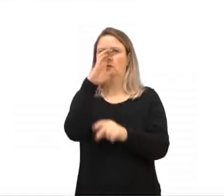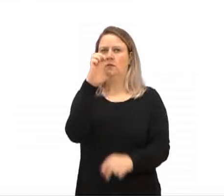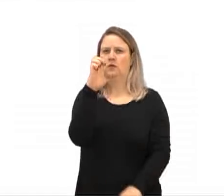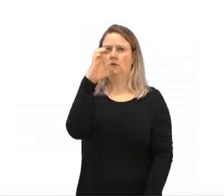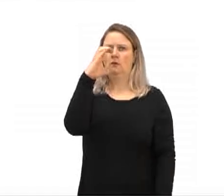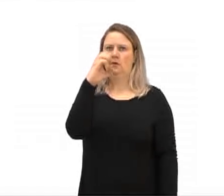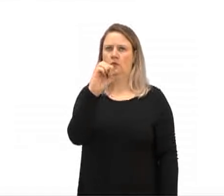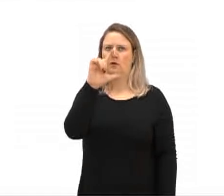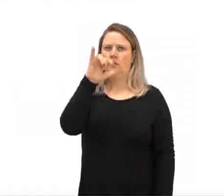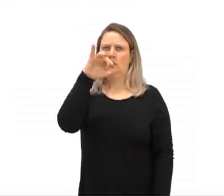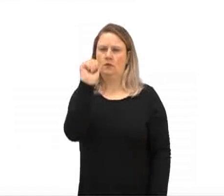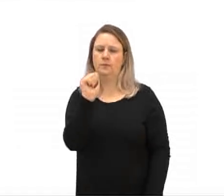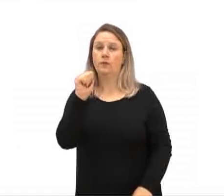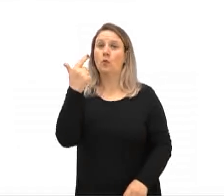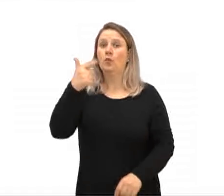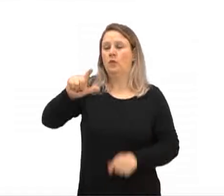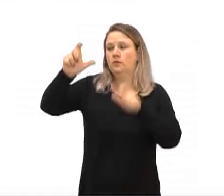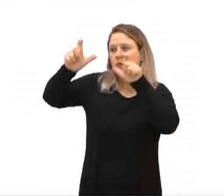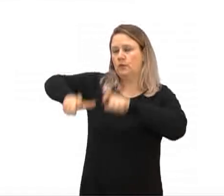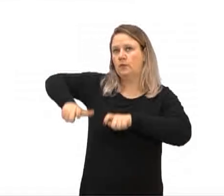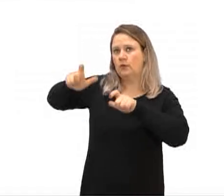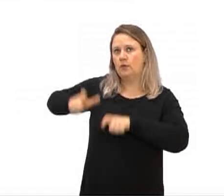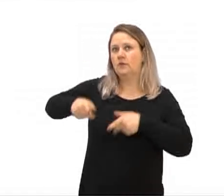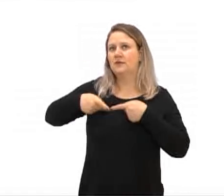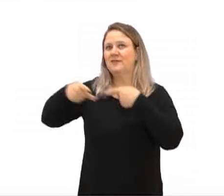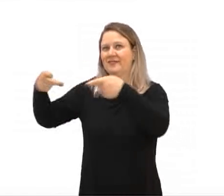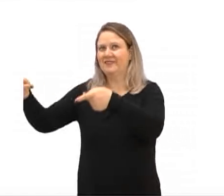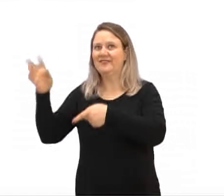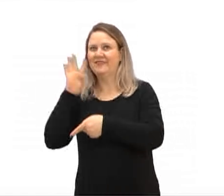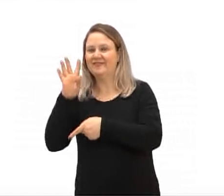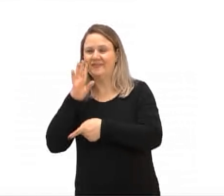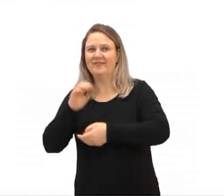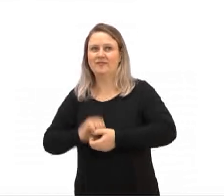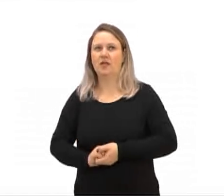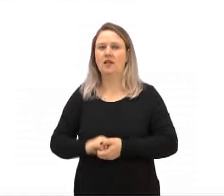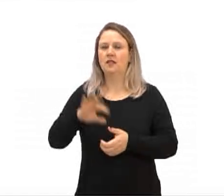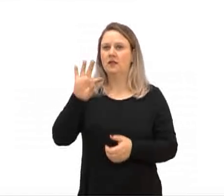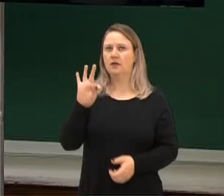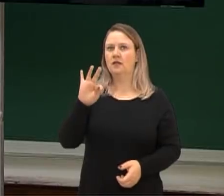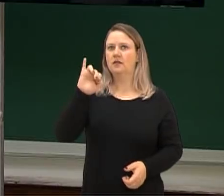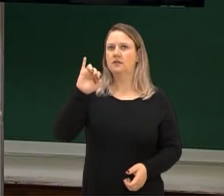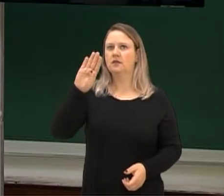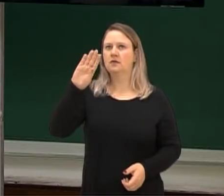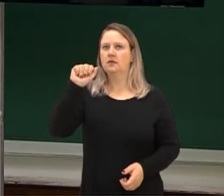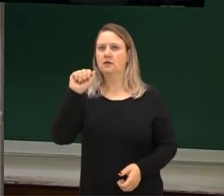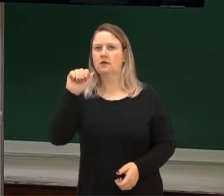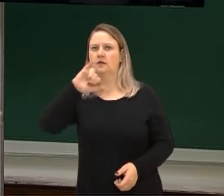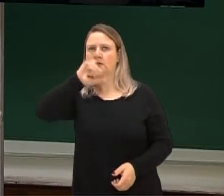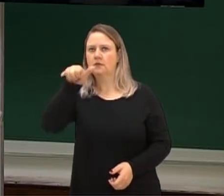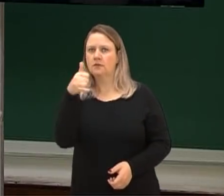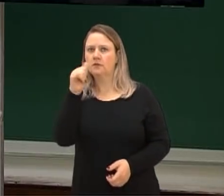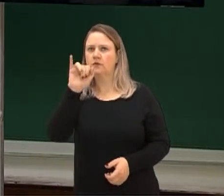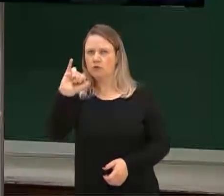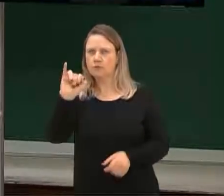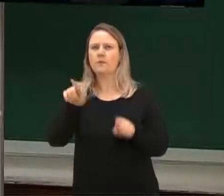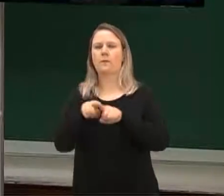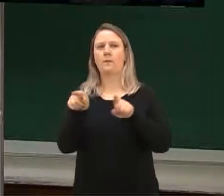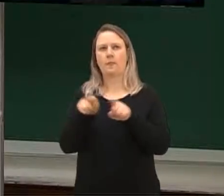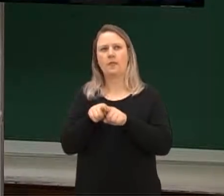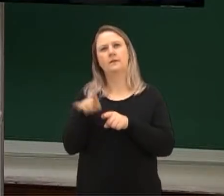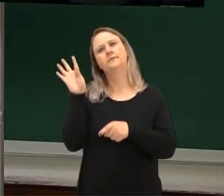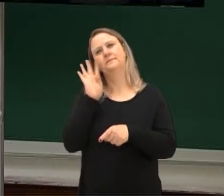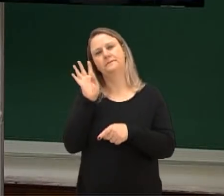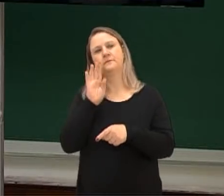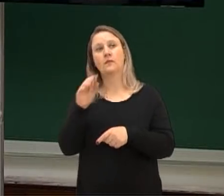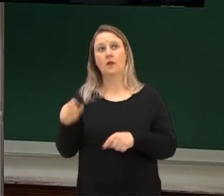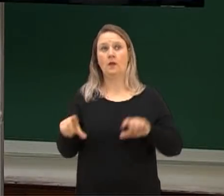Outro lugar que vale a pena conhecer aqui no Paranazão é o Cânion Guartelá, lá em Tibagi. Paisagens lindas e maravilhosas, vocês não vão se arrepender de visitar